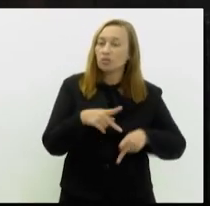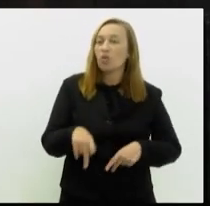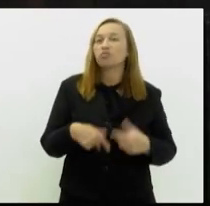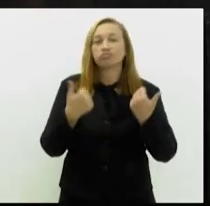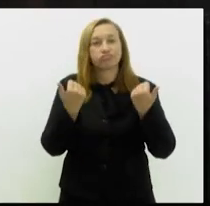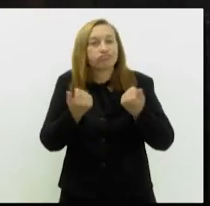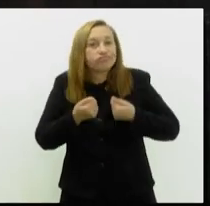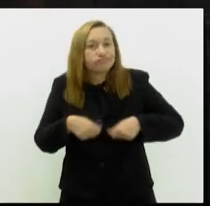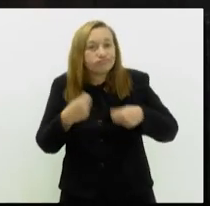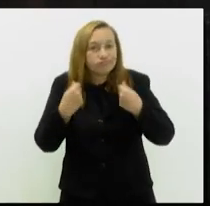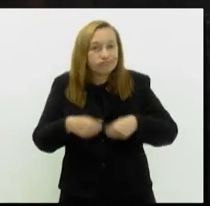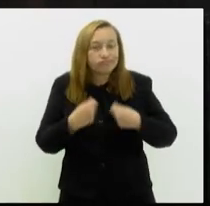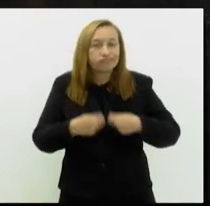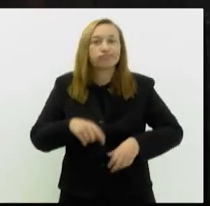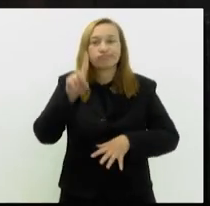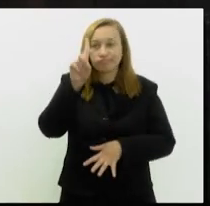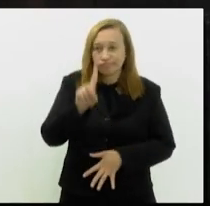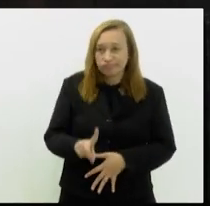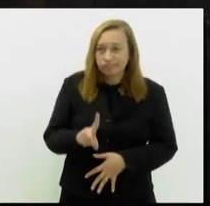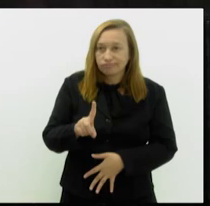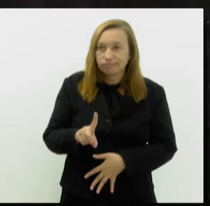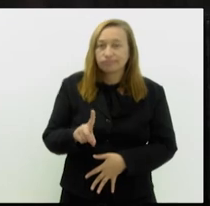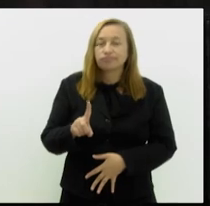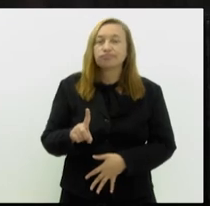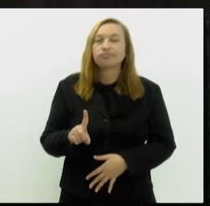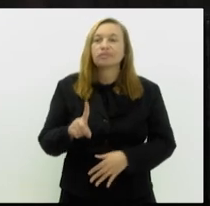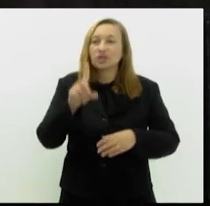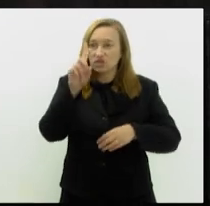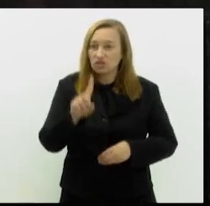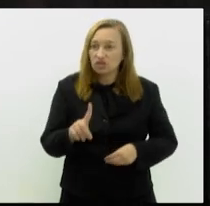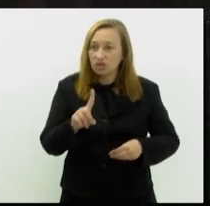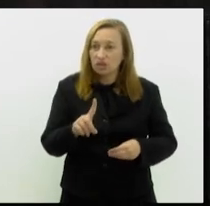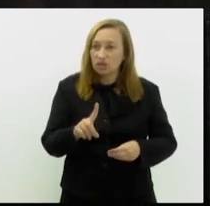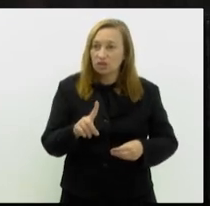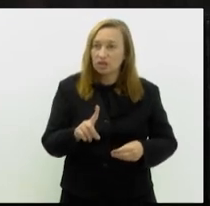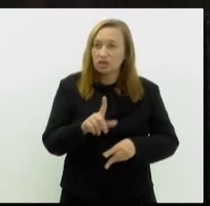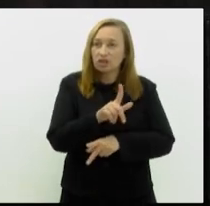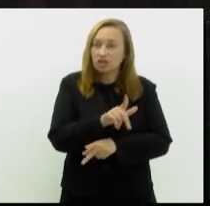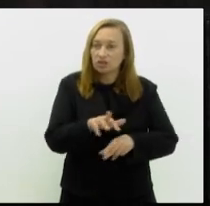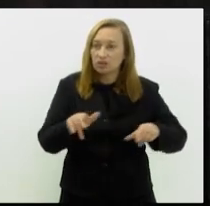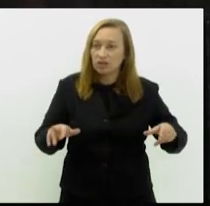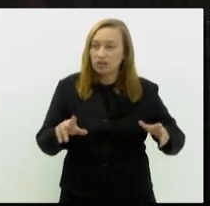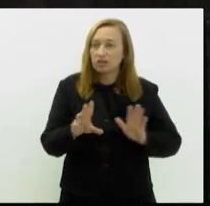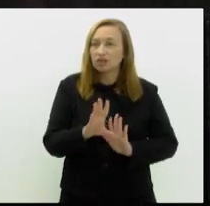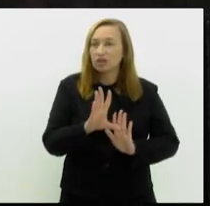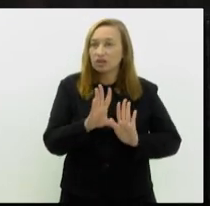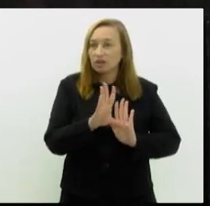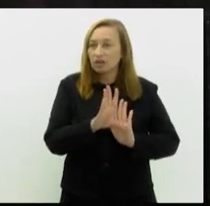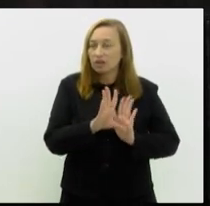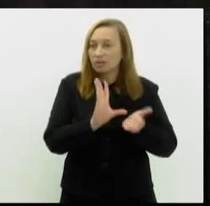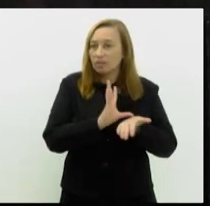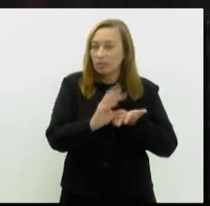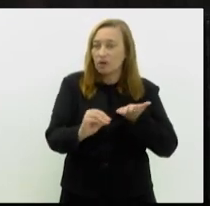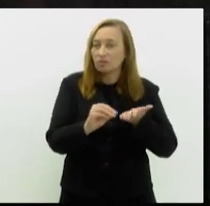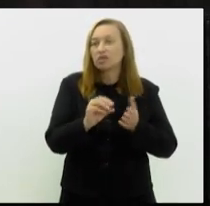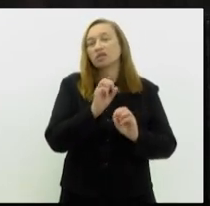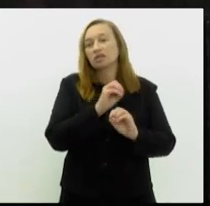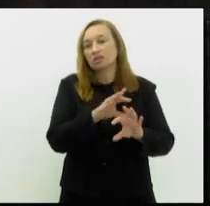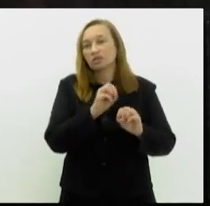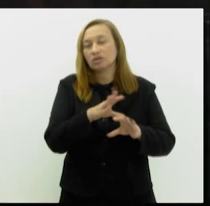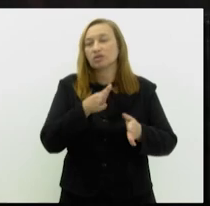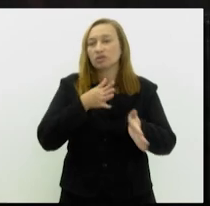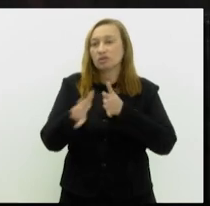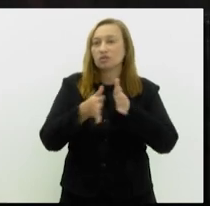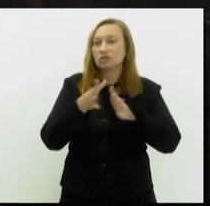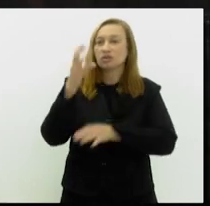e necessitados de direitos. E esses direitos têm que vir nas mais diferentes pautas, inclusive na educação, inclusive no